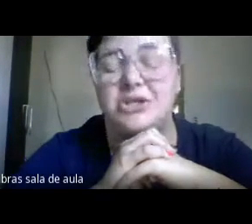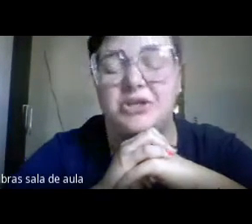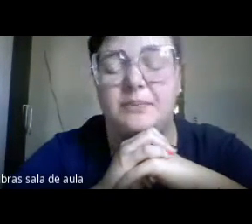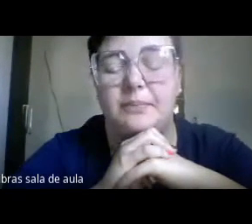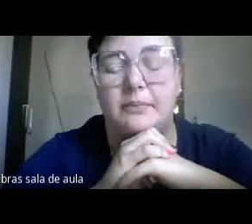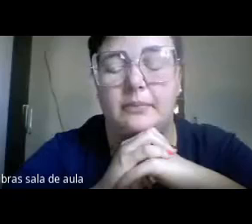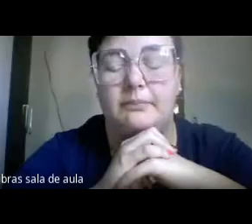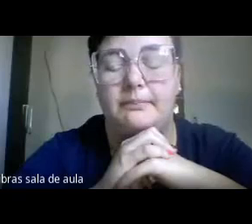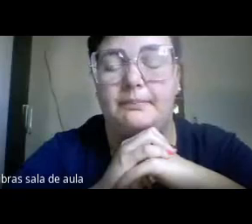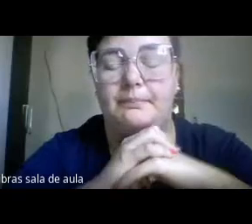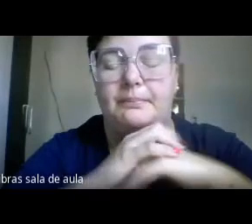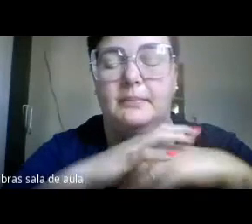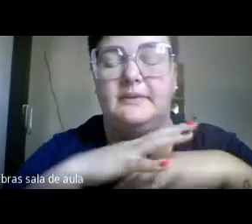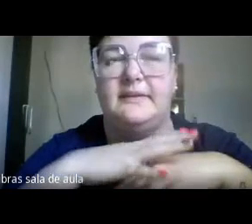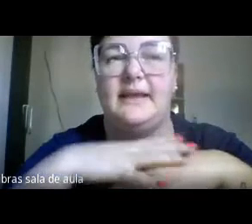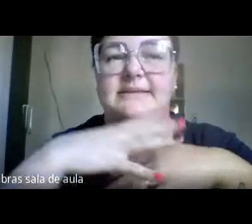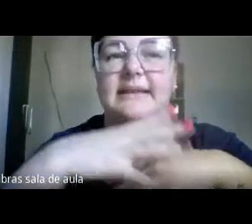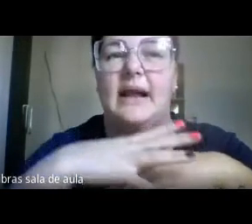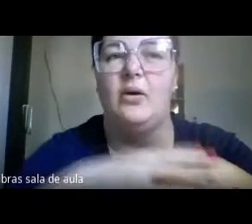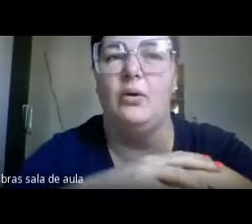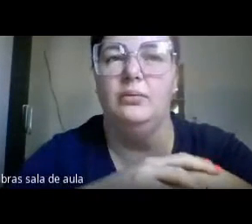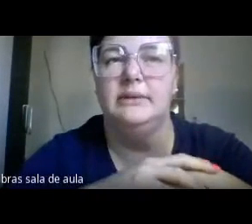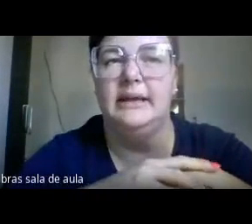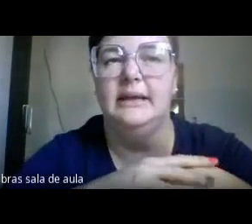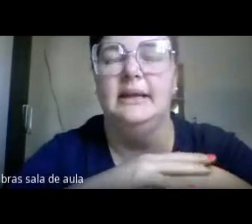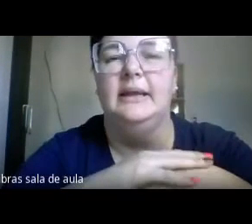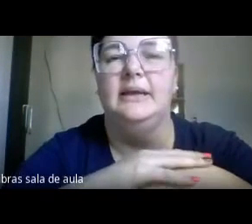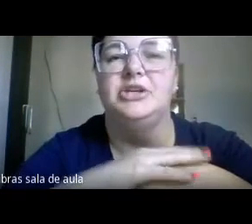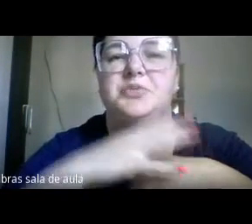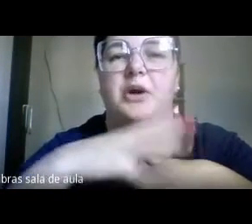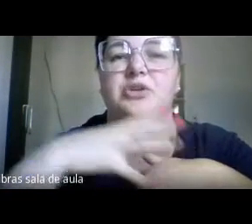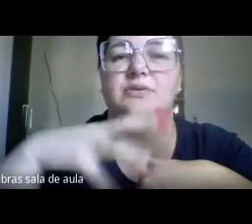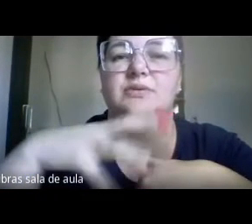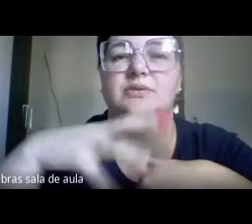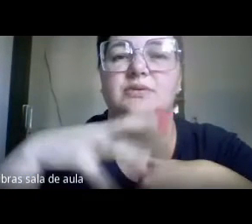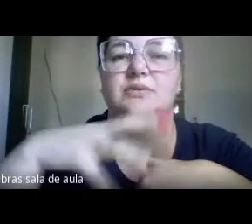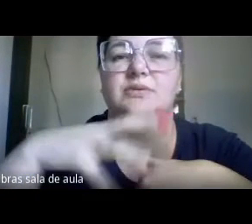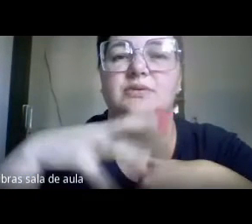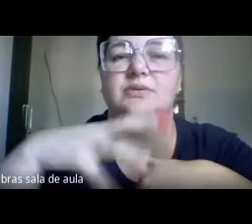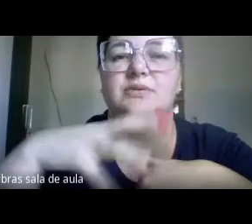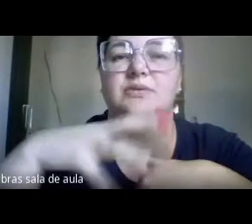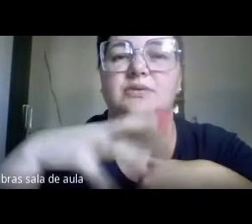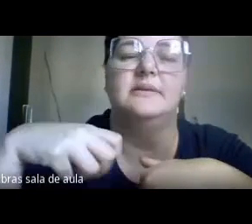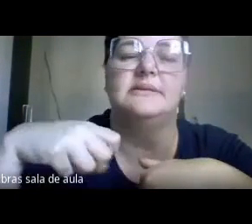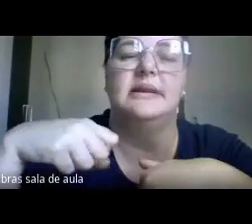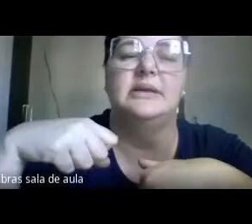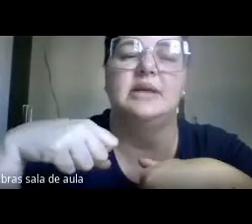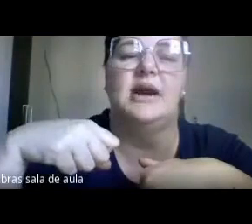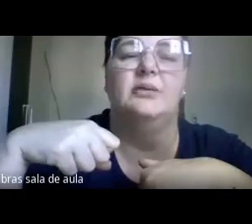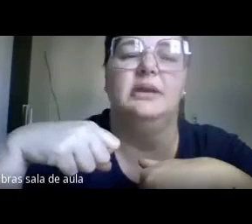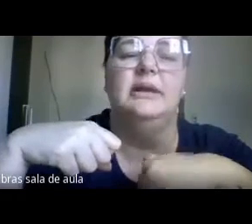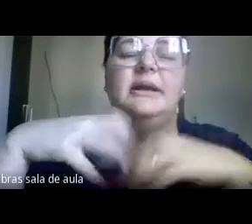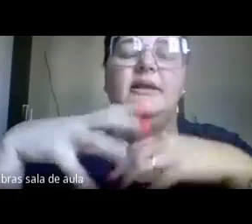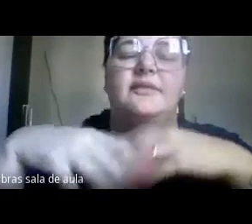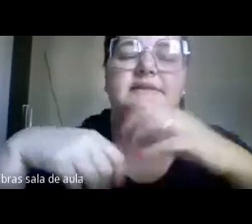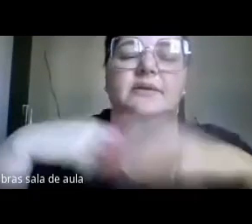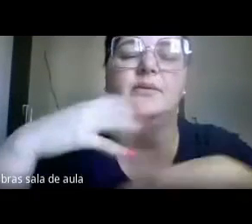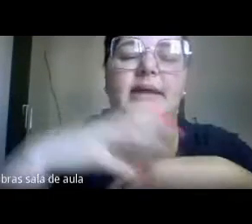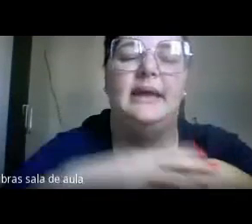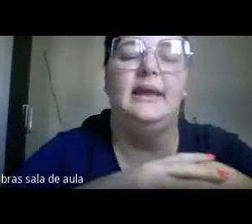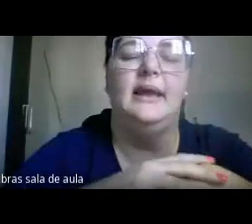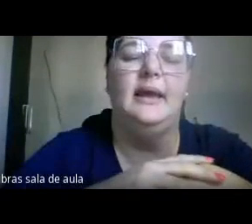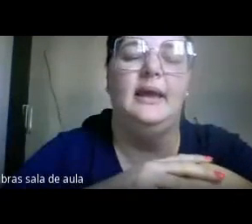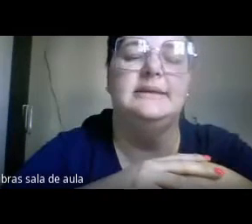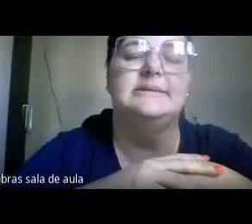que a gente, sem se dar conta, a gente pode usar no nosso cotidiano dentro da sala de aula e fazer